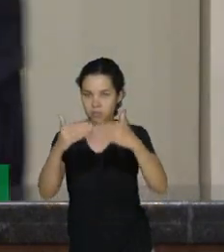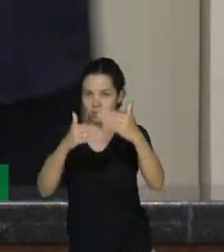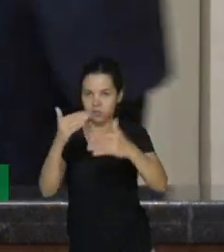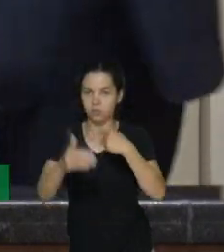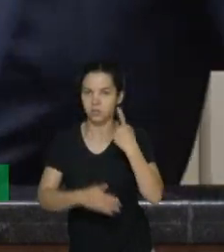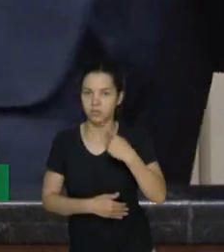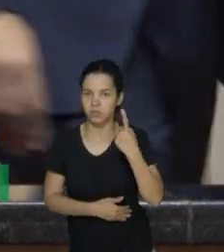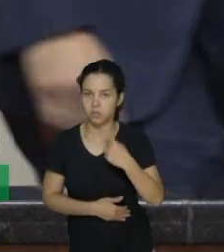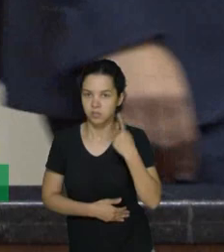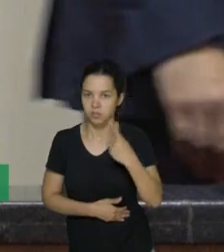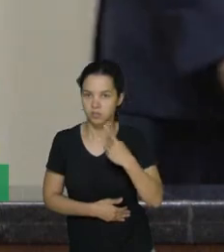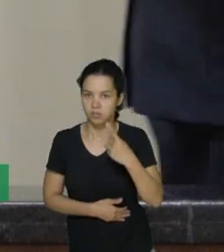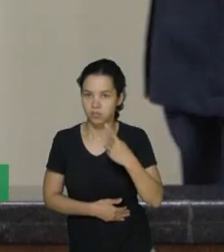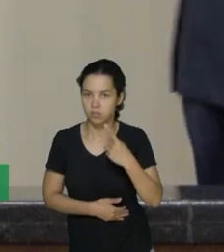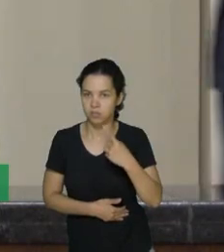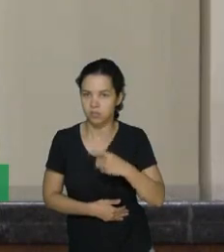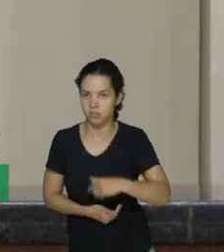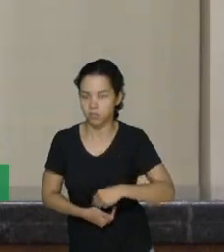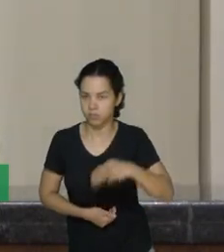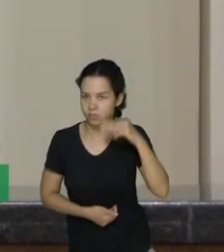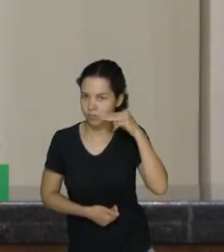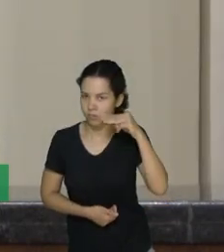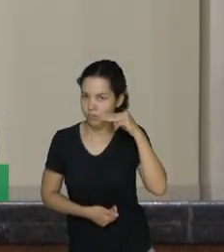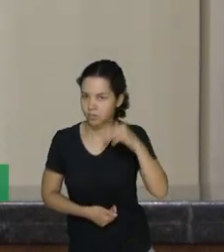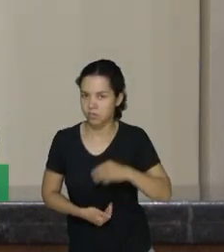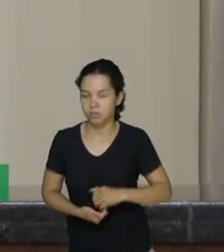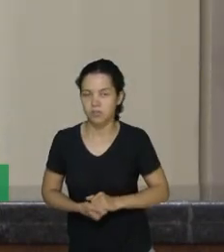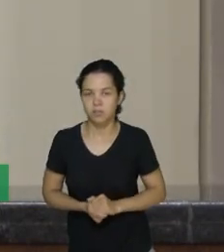Deputada Marlene Flenger.